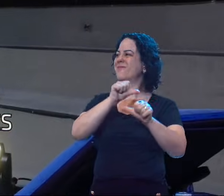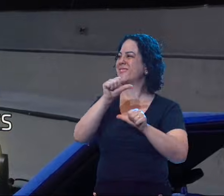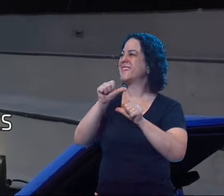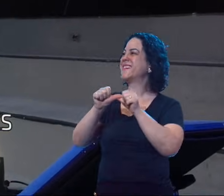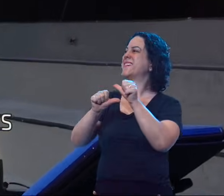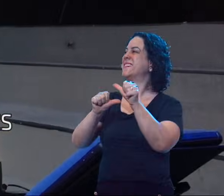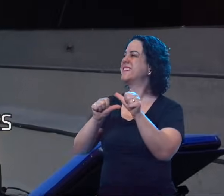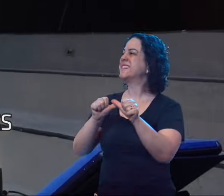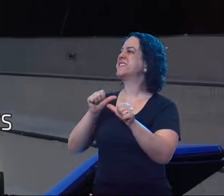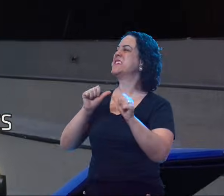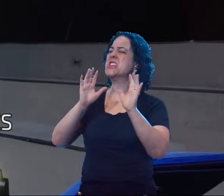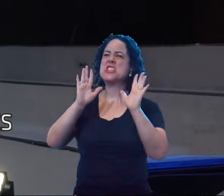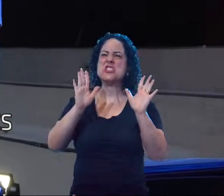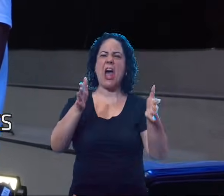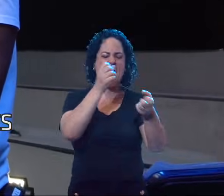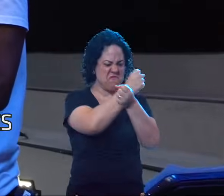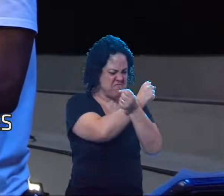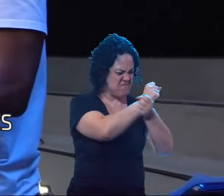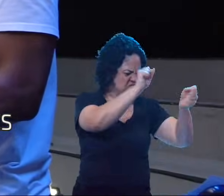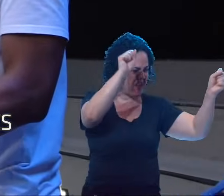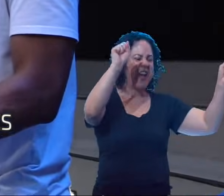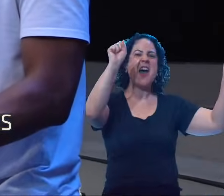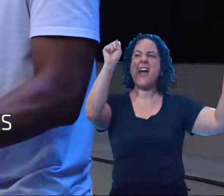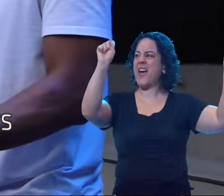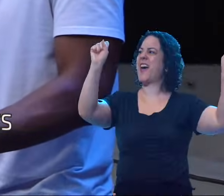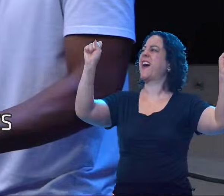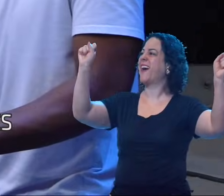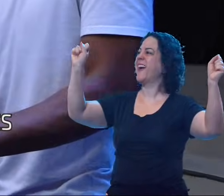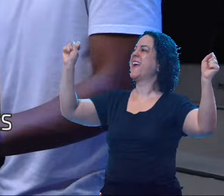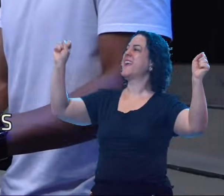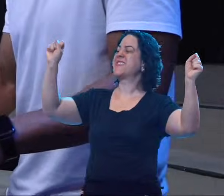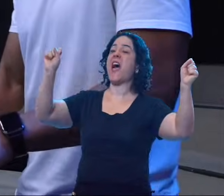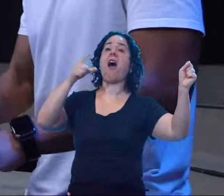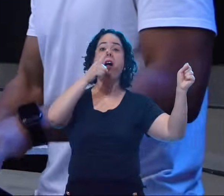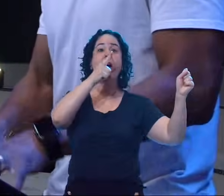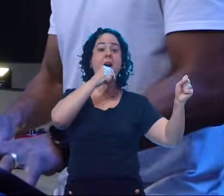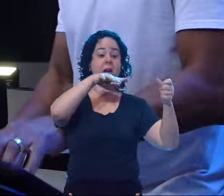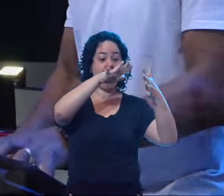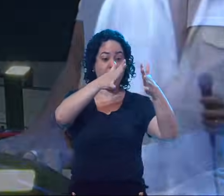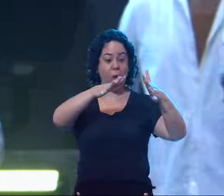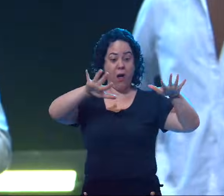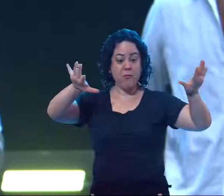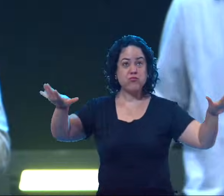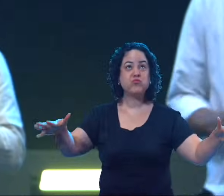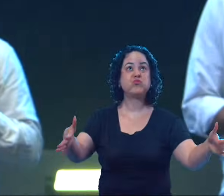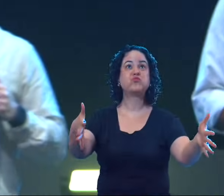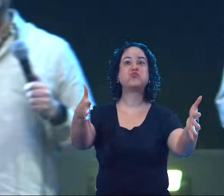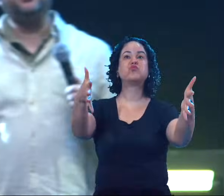Quebrou portas de prisões, o mar ele dividiu,